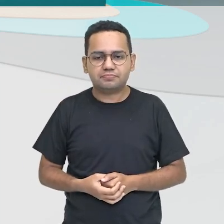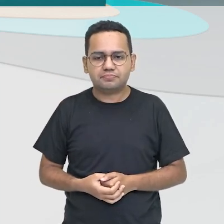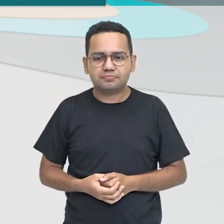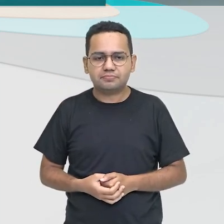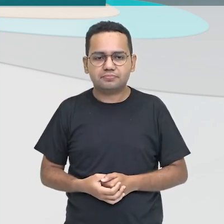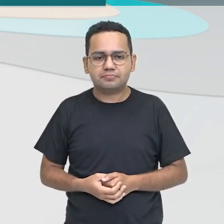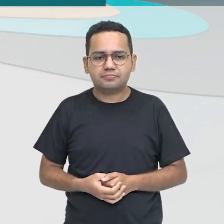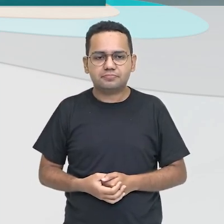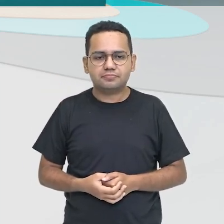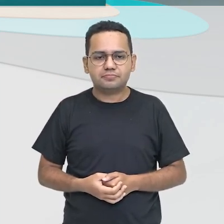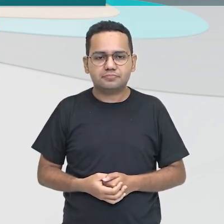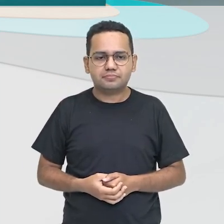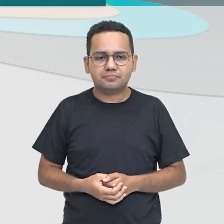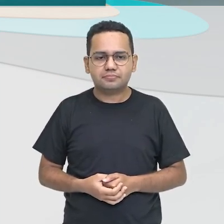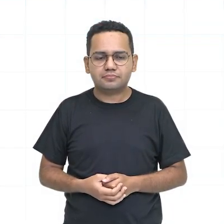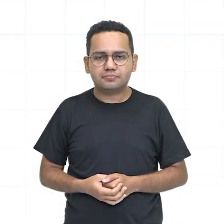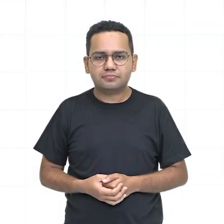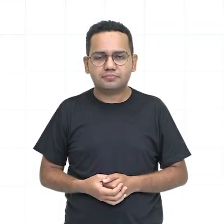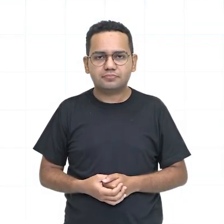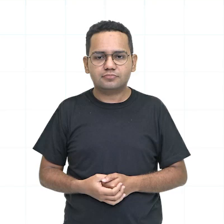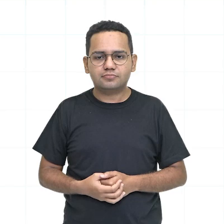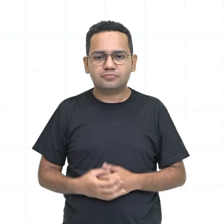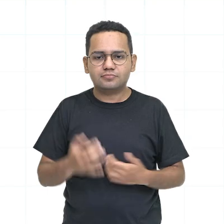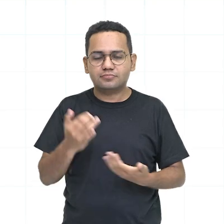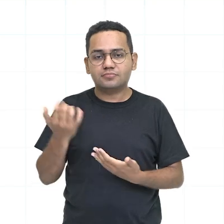agora a definição dessa linking word, olha só.